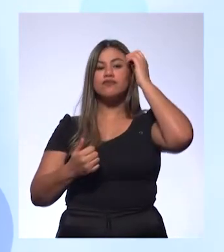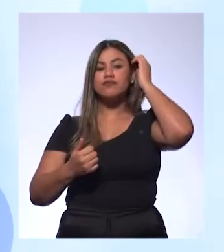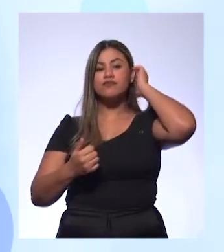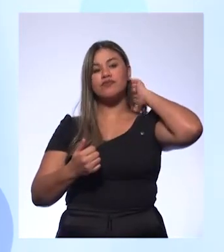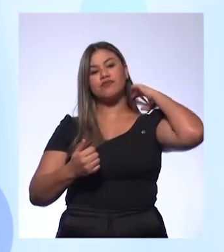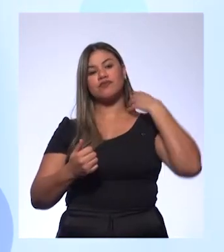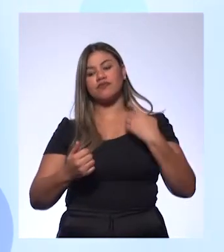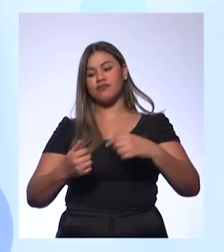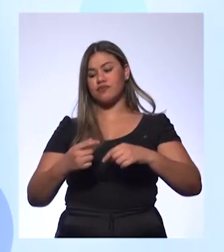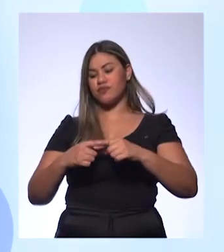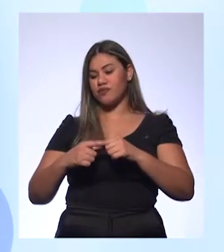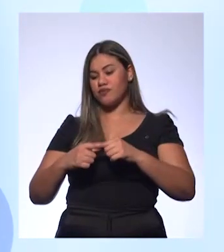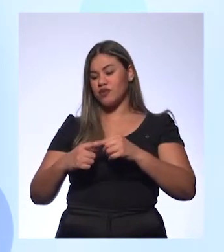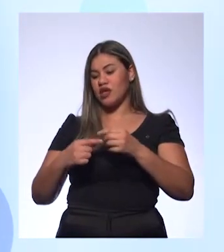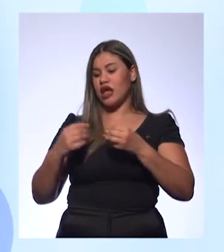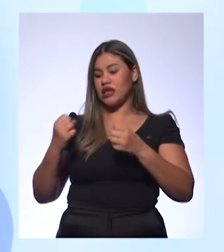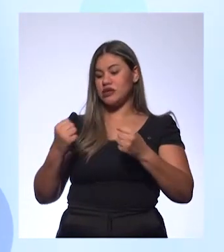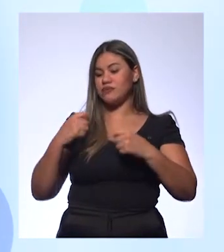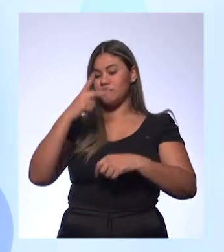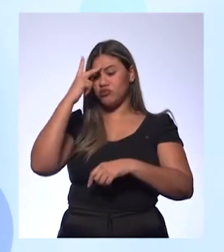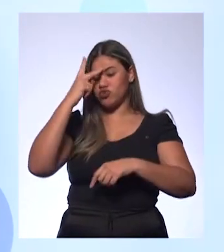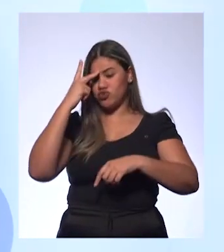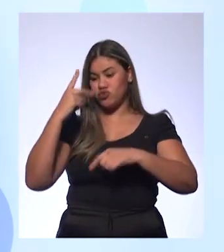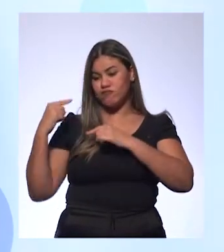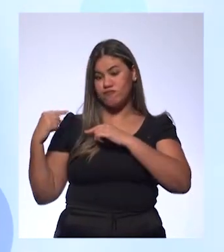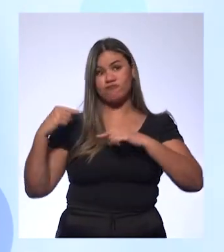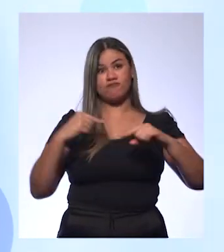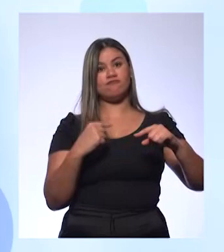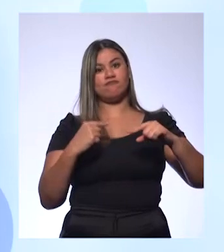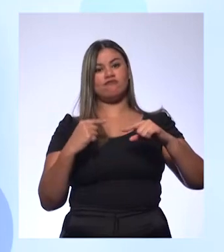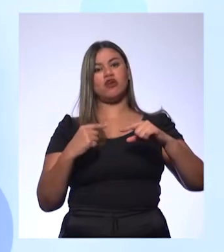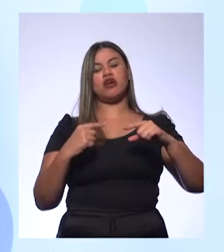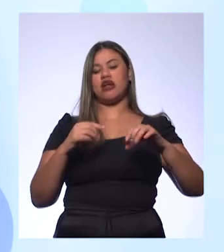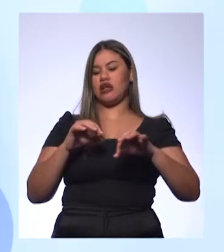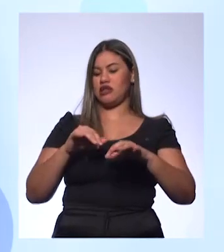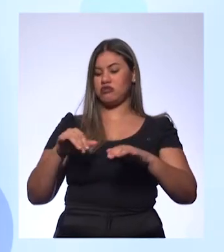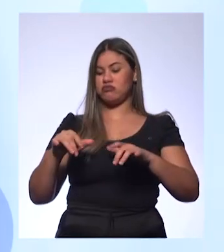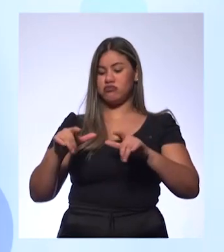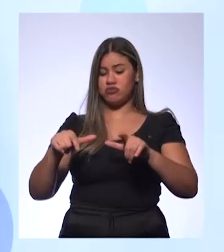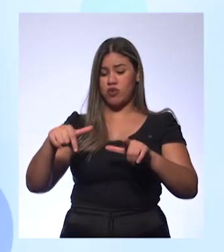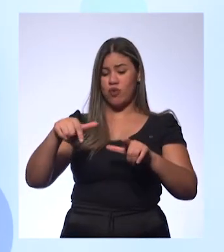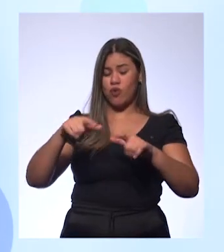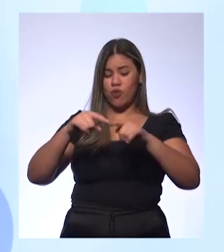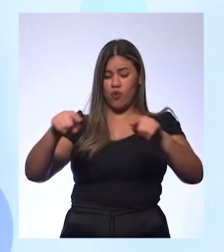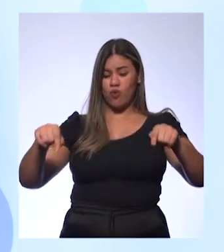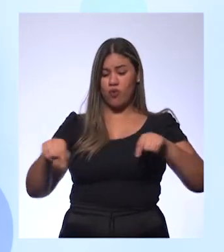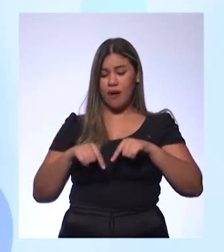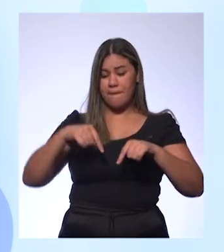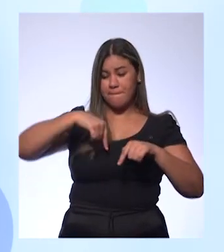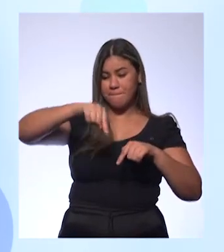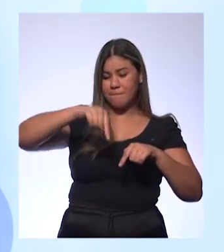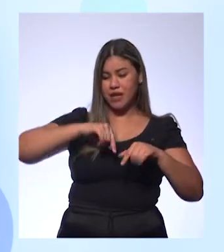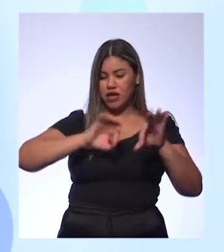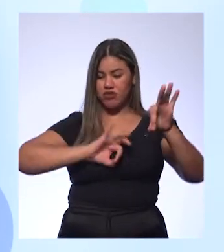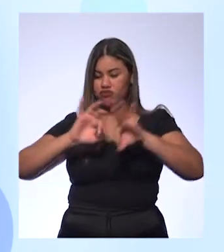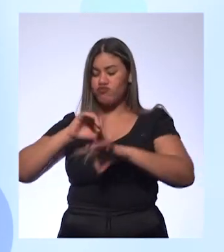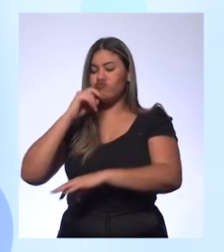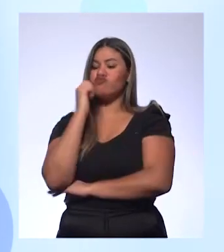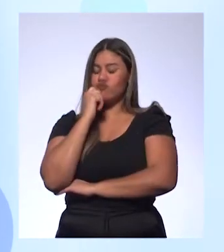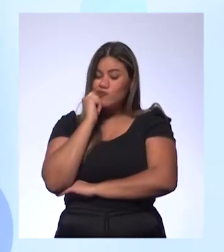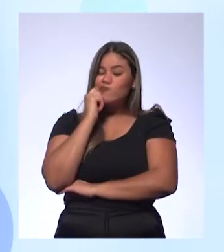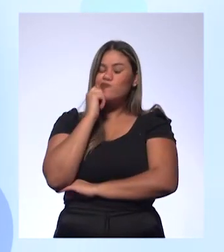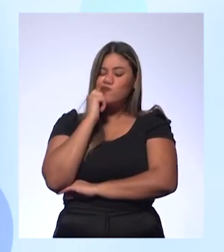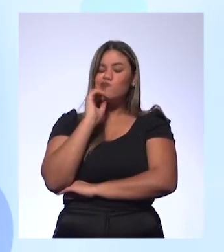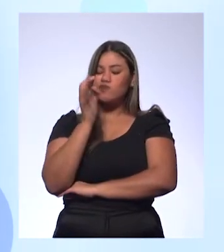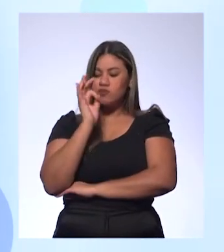vou colocar lá um atacante. Eu vou arrumar o meio de campo. Então, o técnico ele faz uma análise do